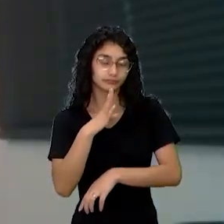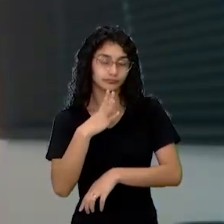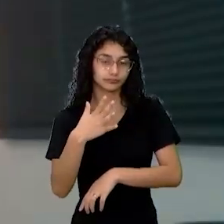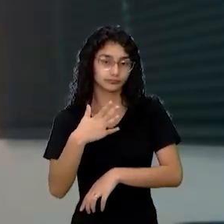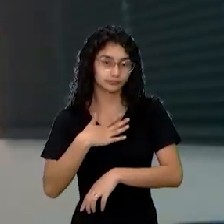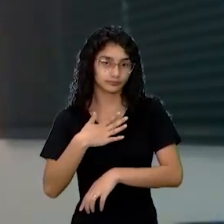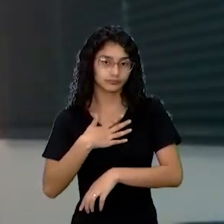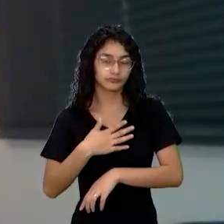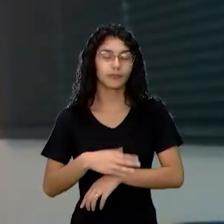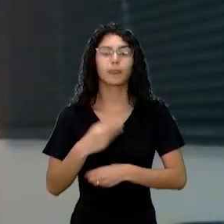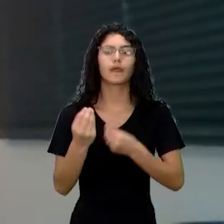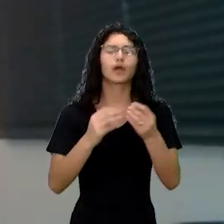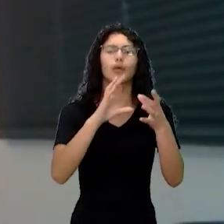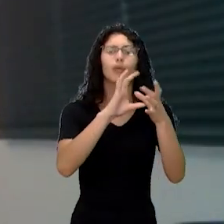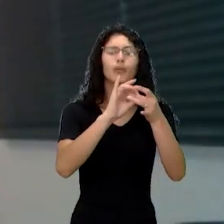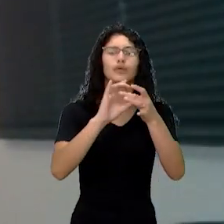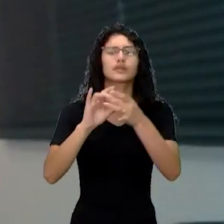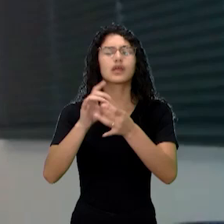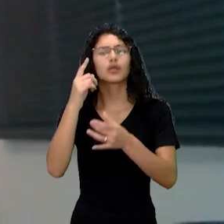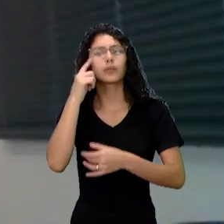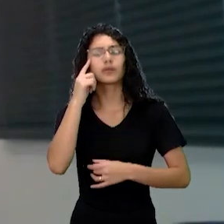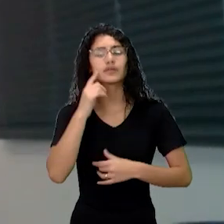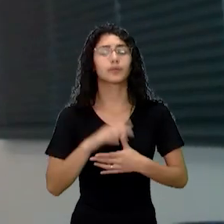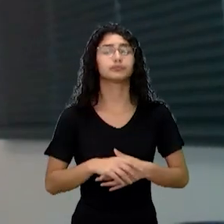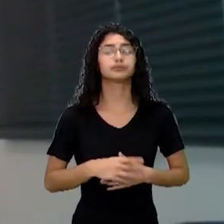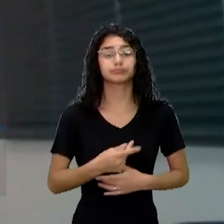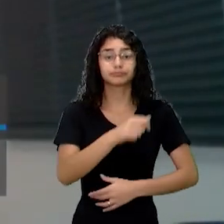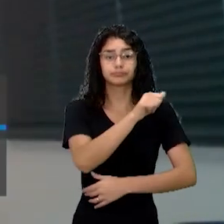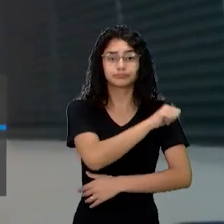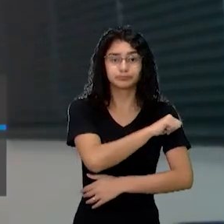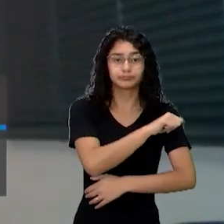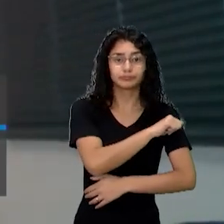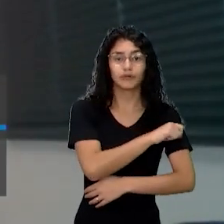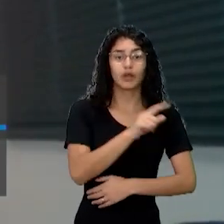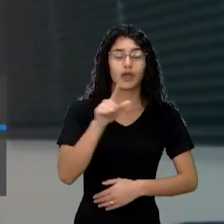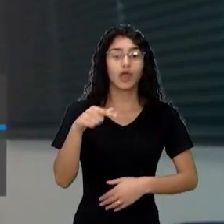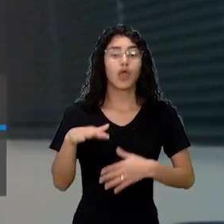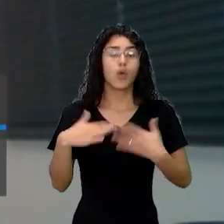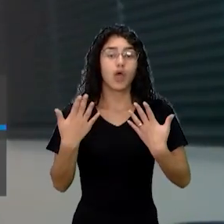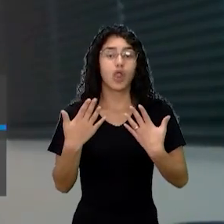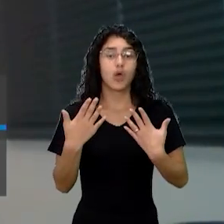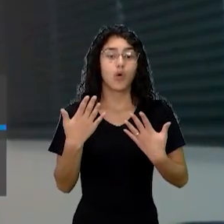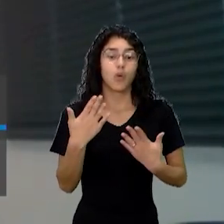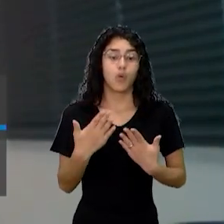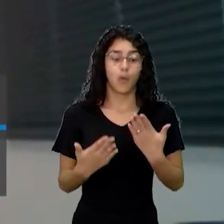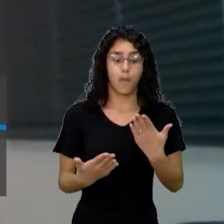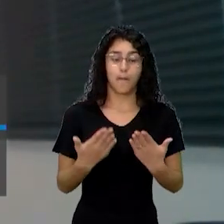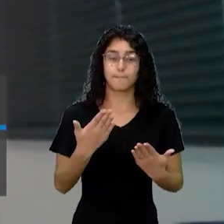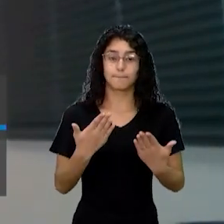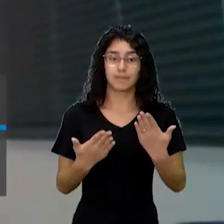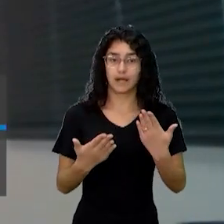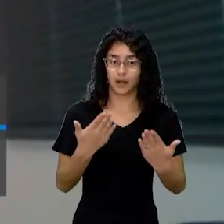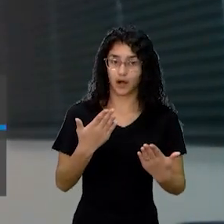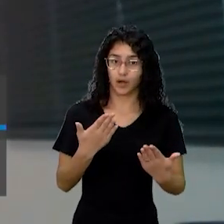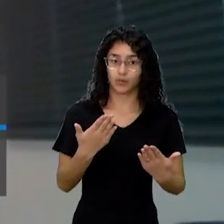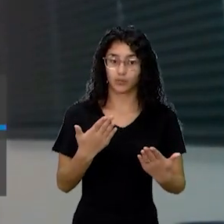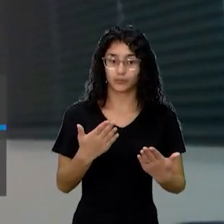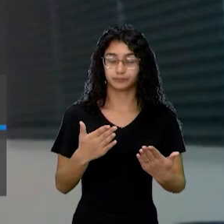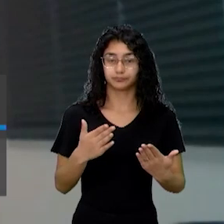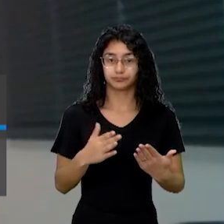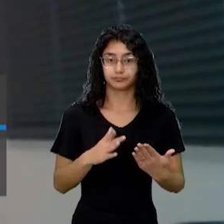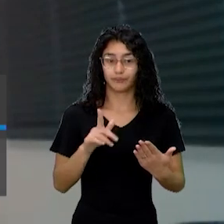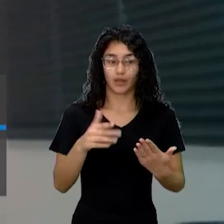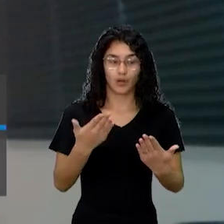relação ao conceito, né? O estudante superdotado é aquele que, quando comparado com os pares etários, ele